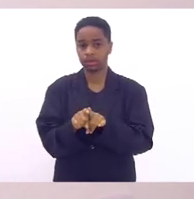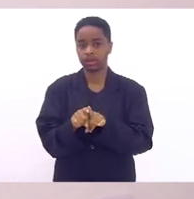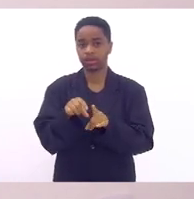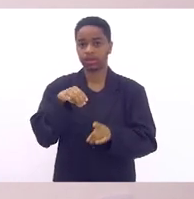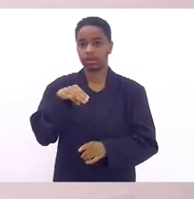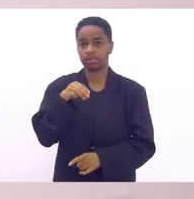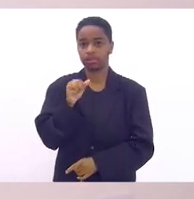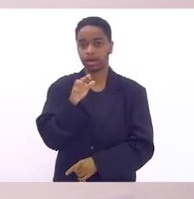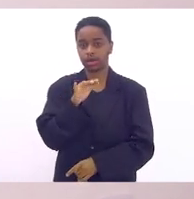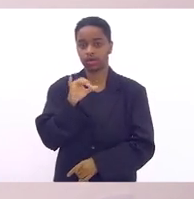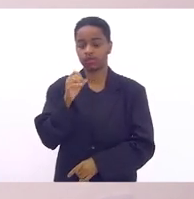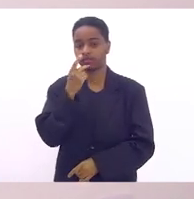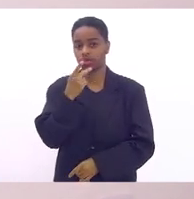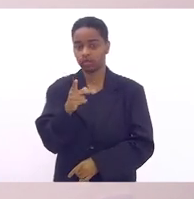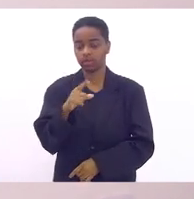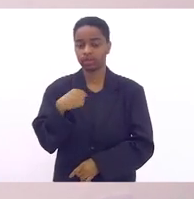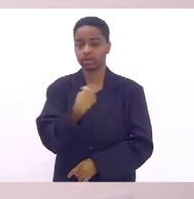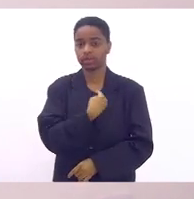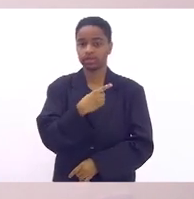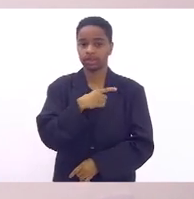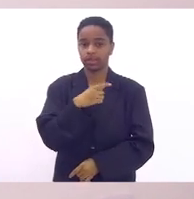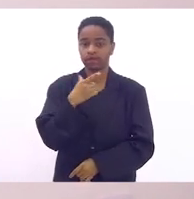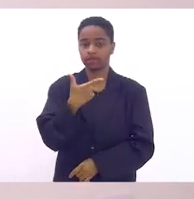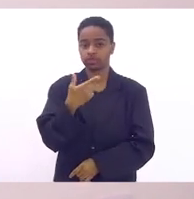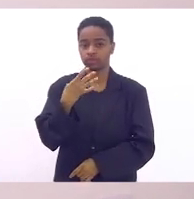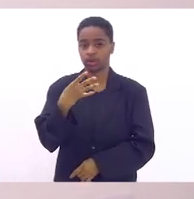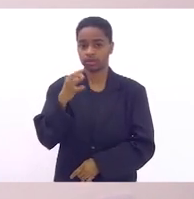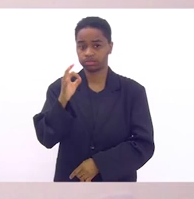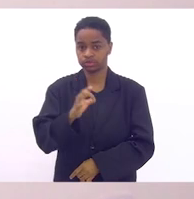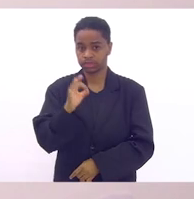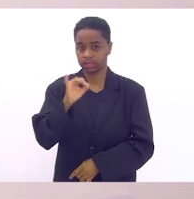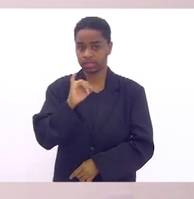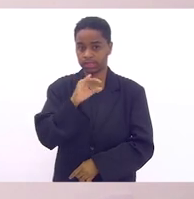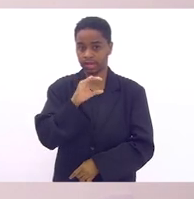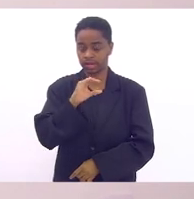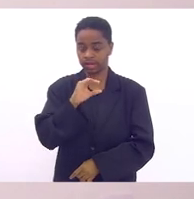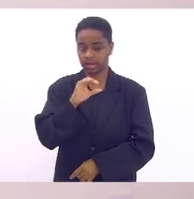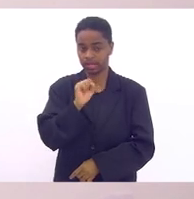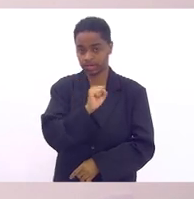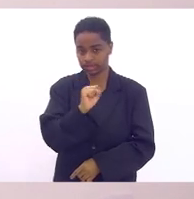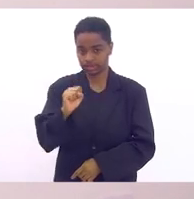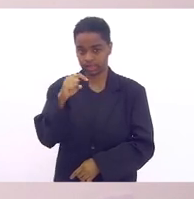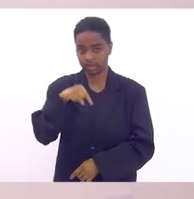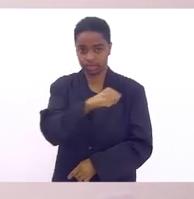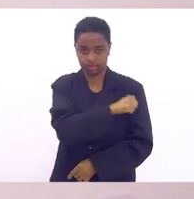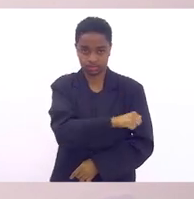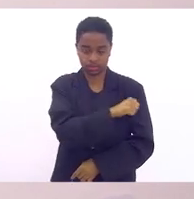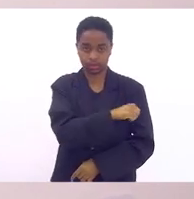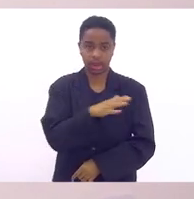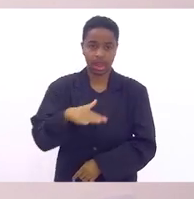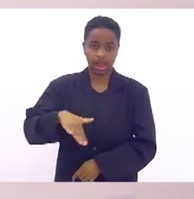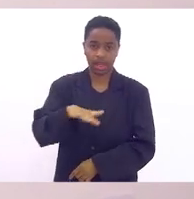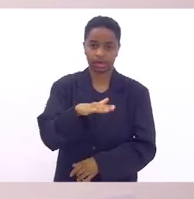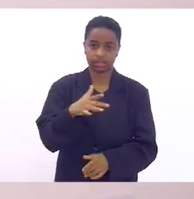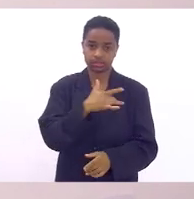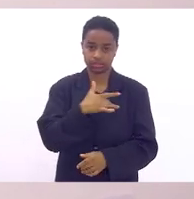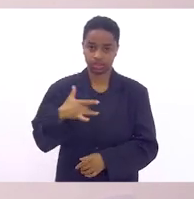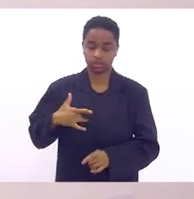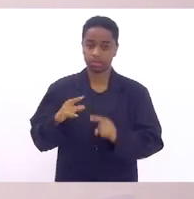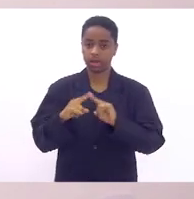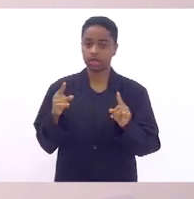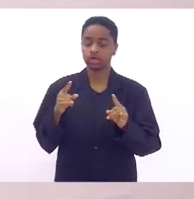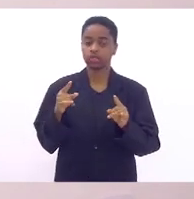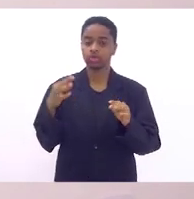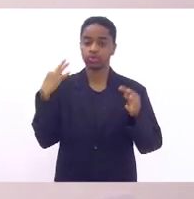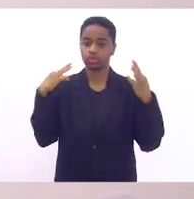Mel nós temos 24% de ISS da cidade do Rio de Janeiro é vem da Saúde o turismo gente eu falo